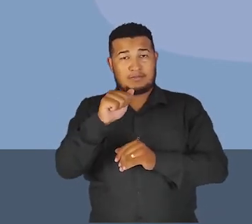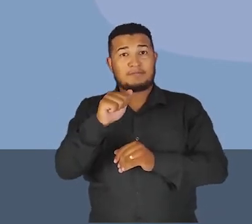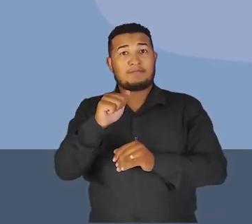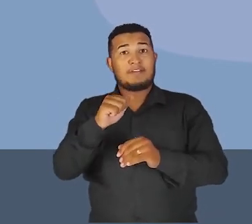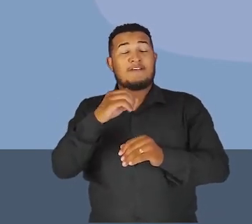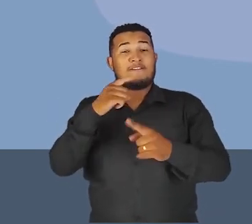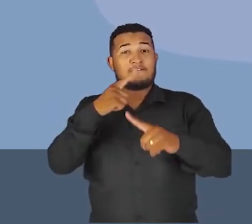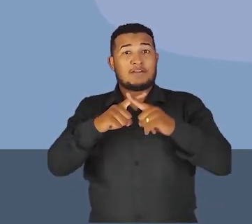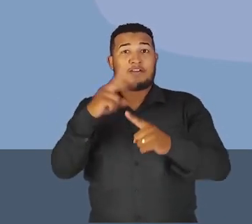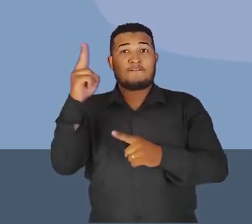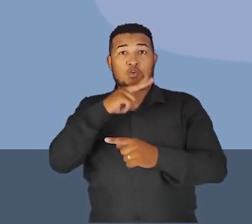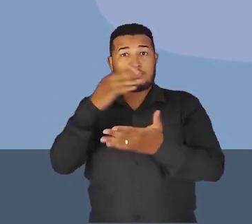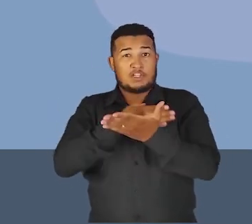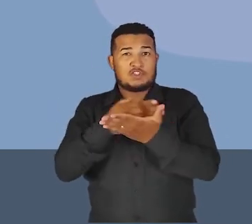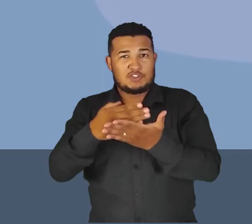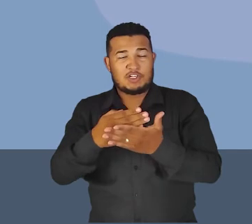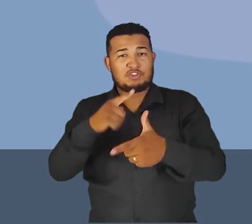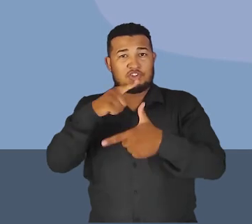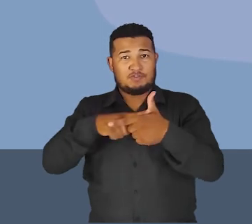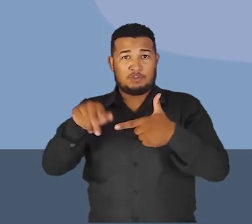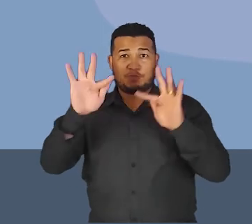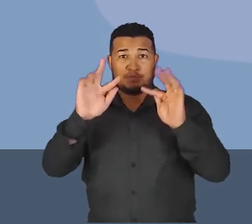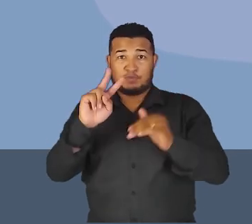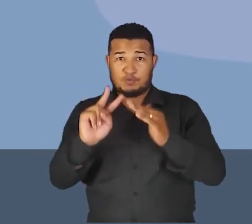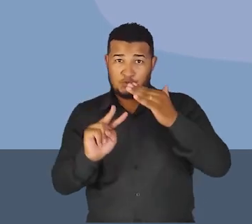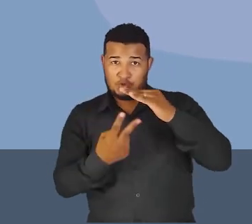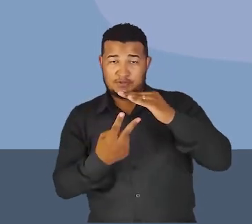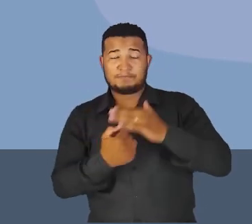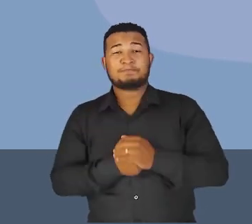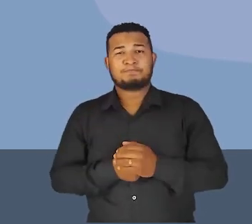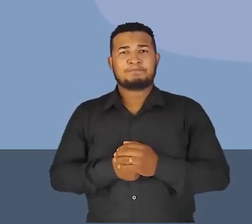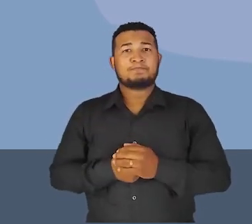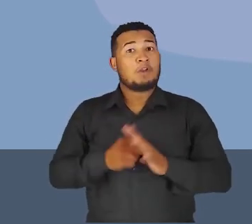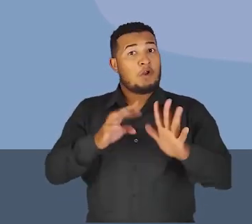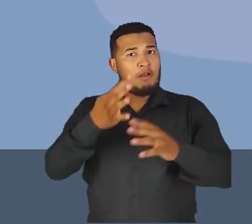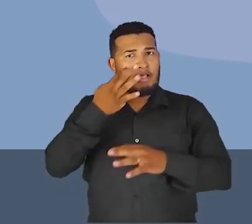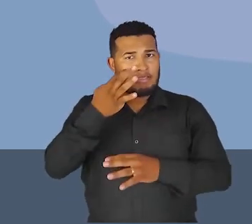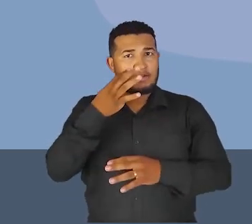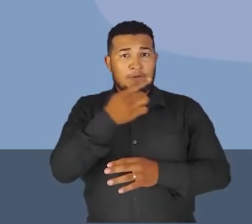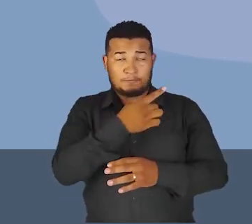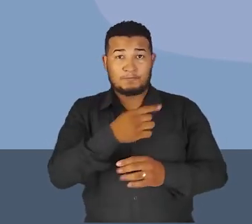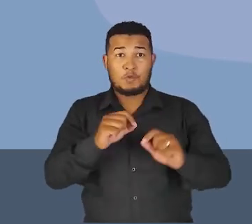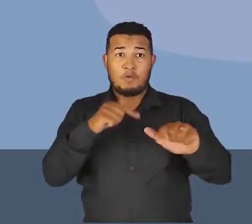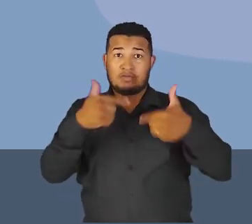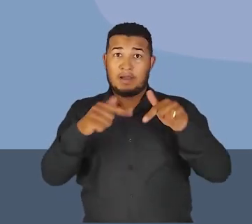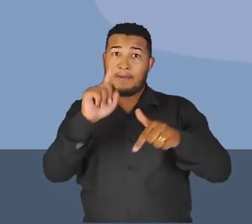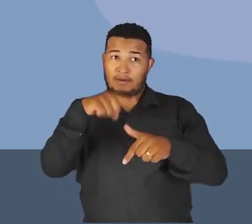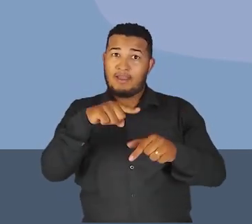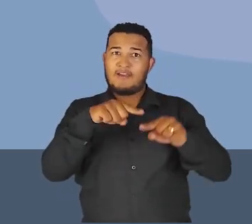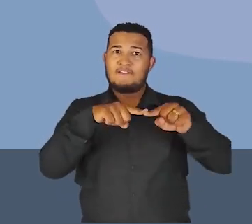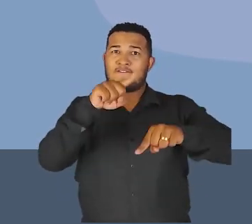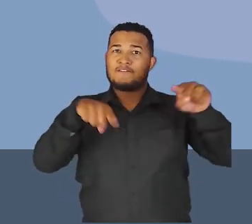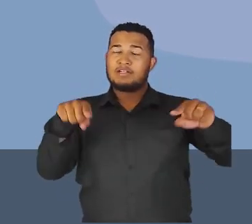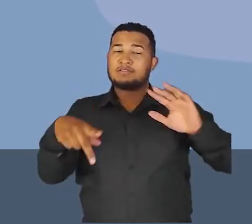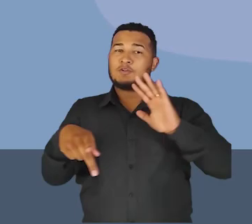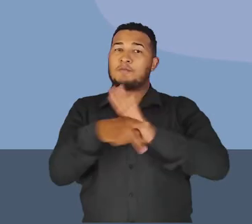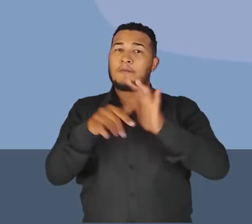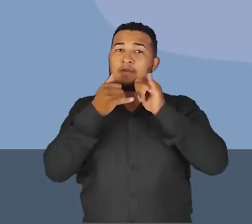quadrado dividido por 2. Ok? Então, ó, fique ligado. O trabalho é igual à variação da